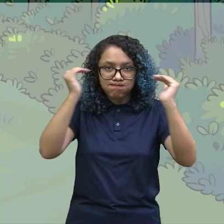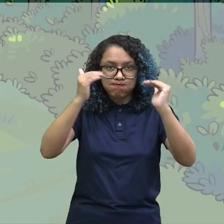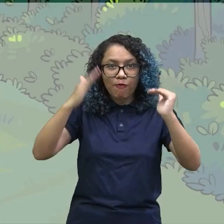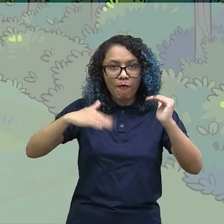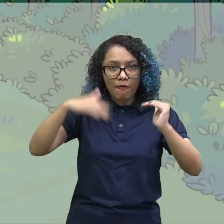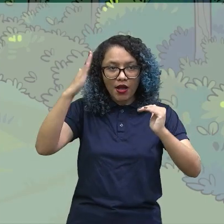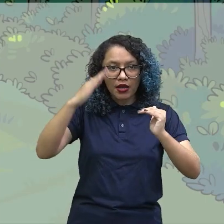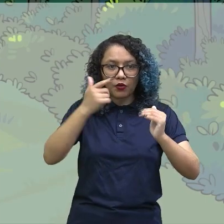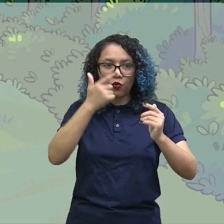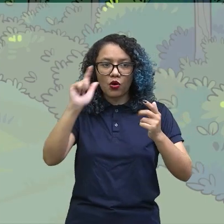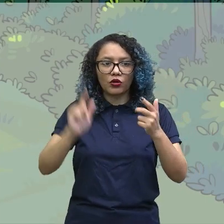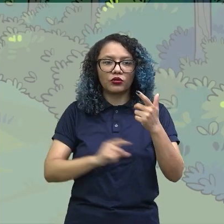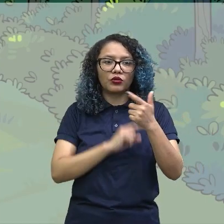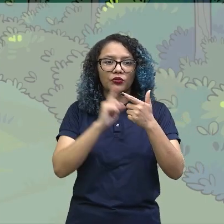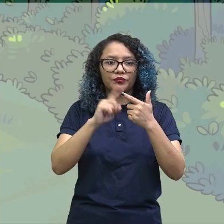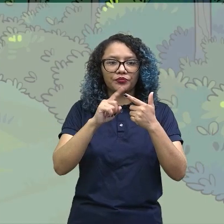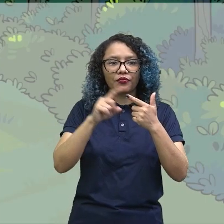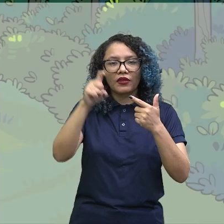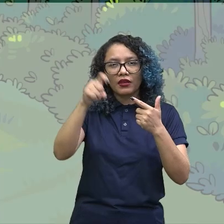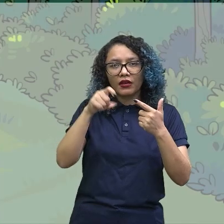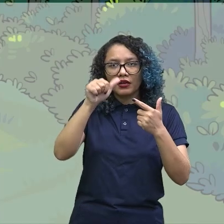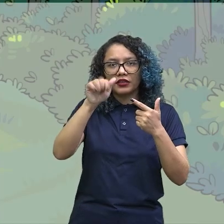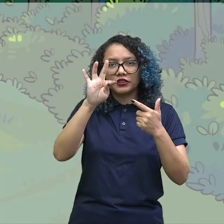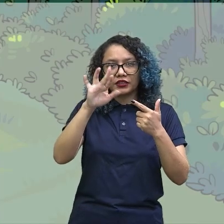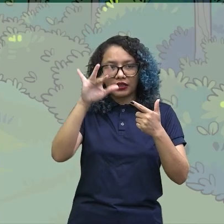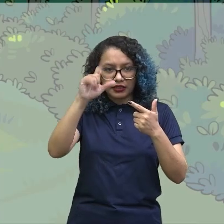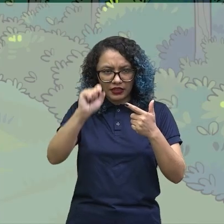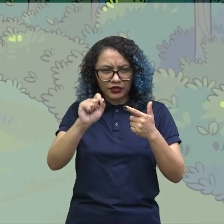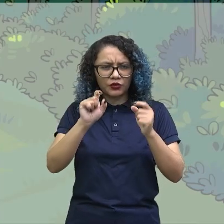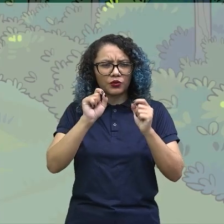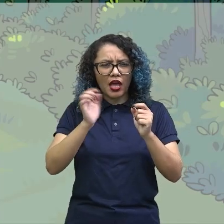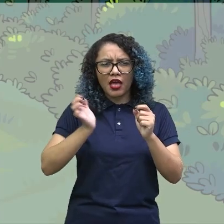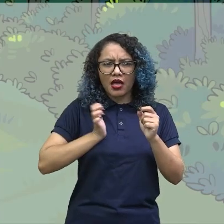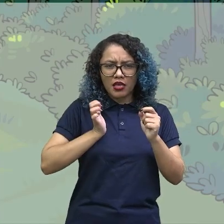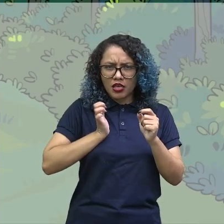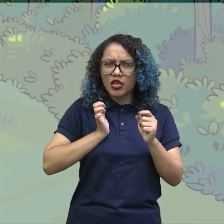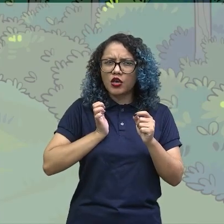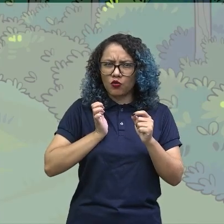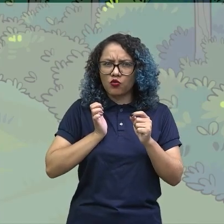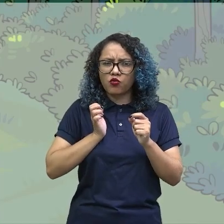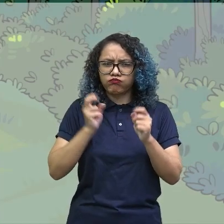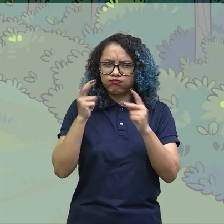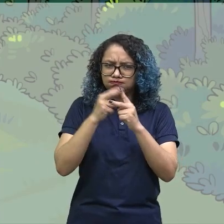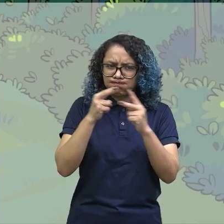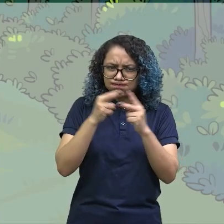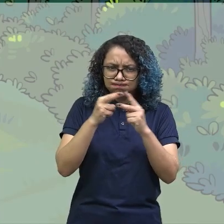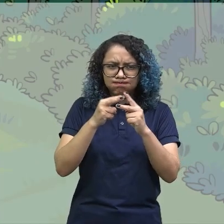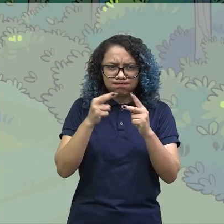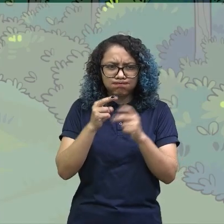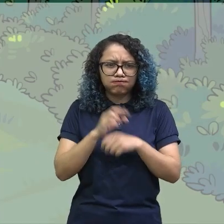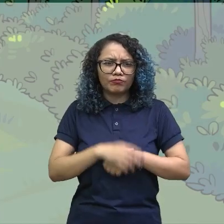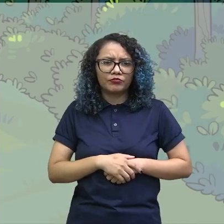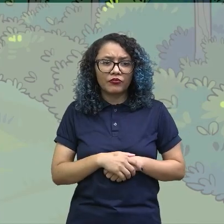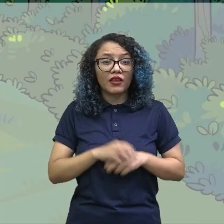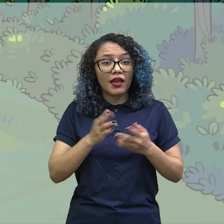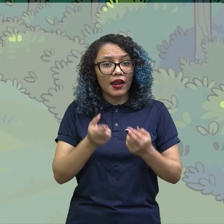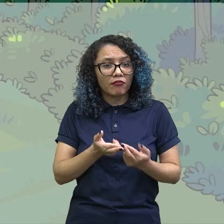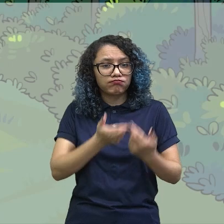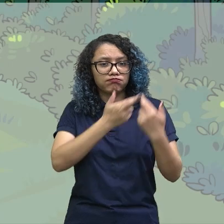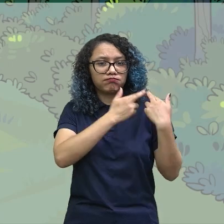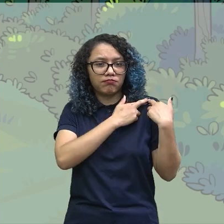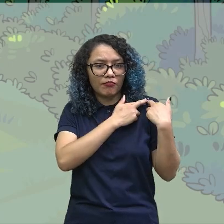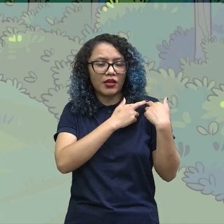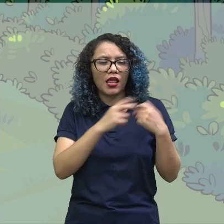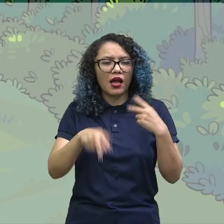os kshatriyas, que são nobres, guerreiros, que se encarregavam da administração e da política e